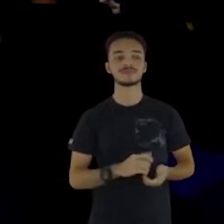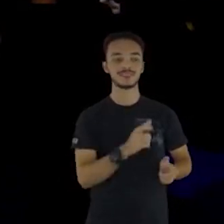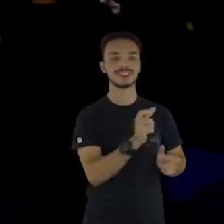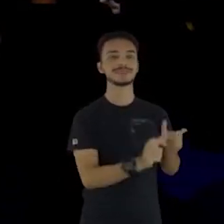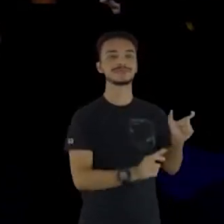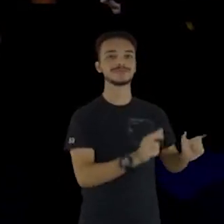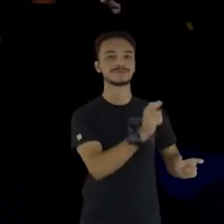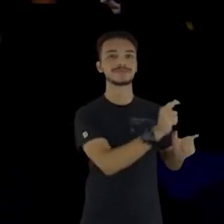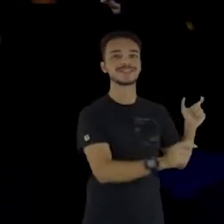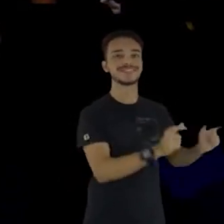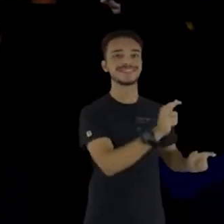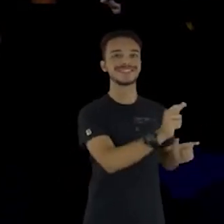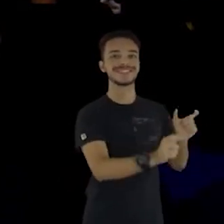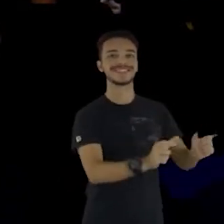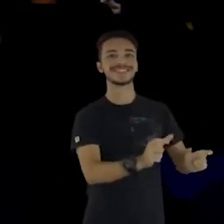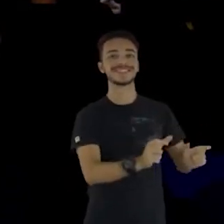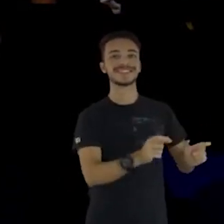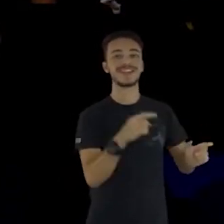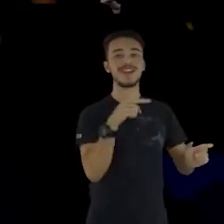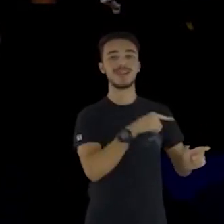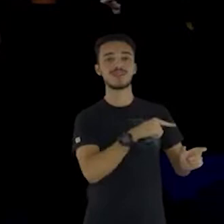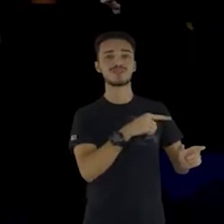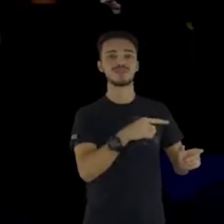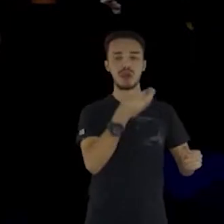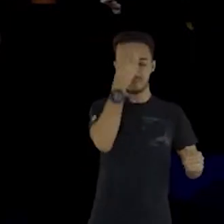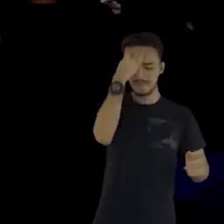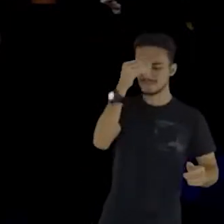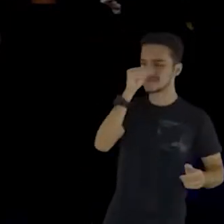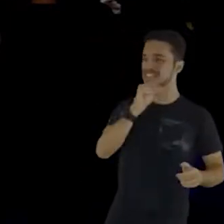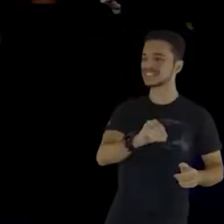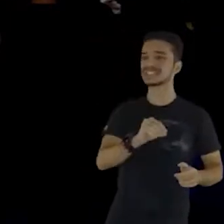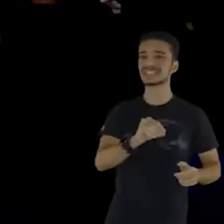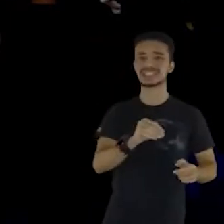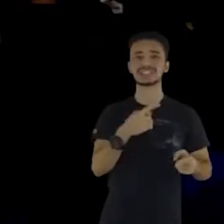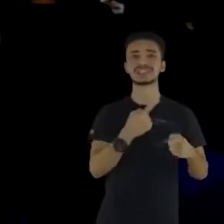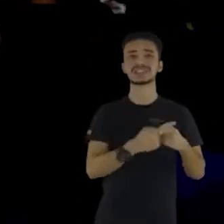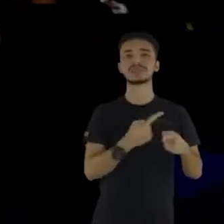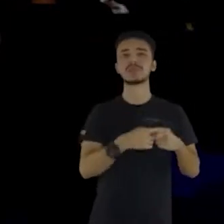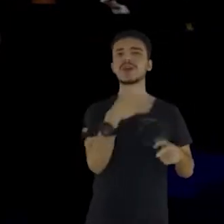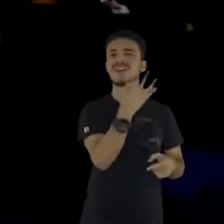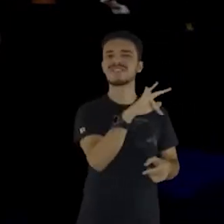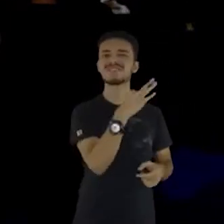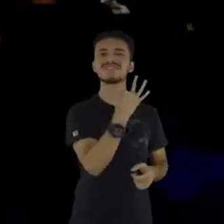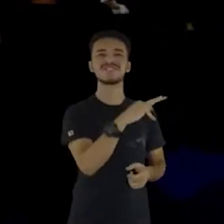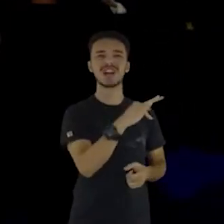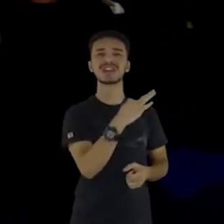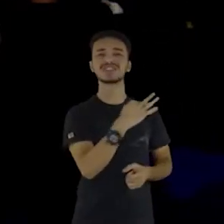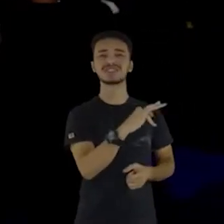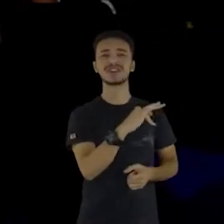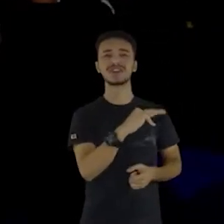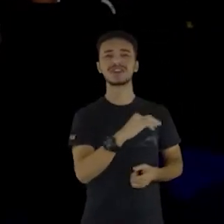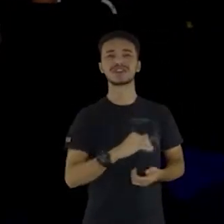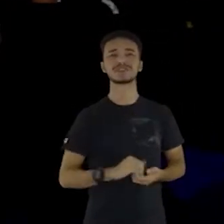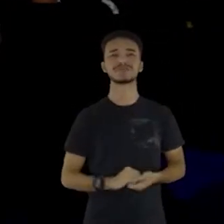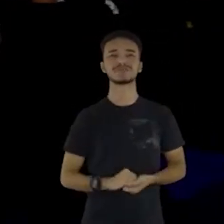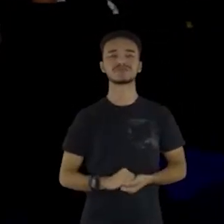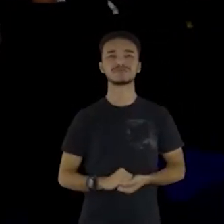porque dói. Quem gosta de sentir dor aqui, levante a mão. Deixa eu ver o sadomasoquista